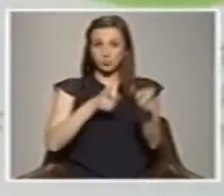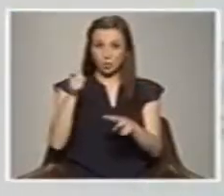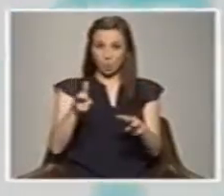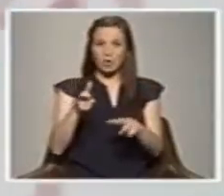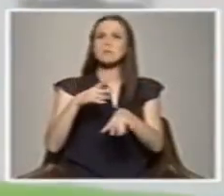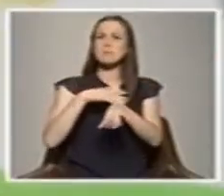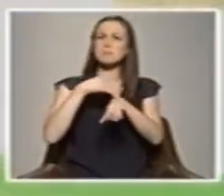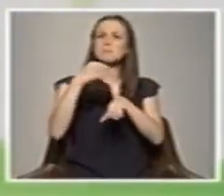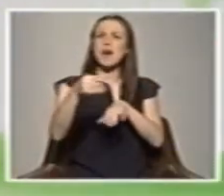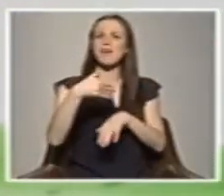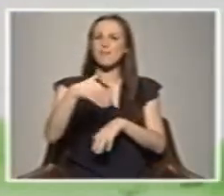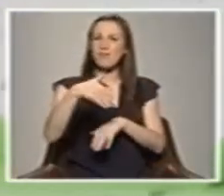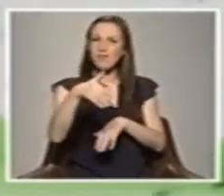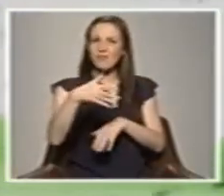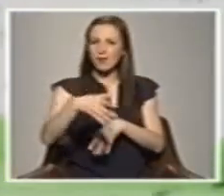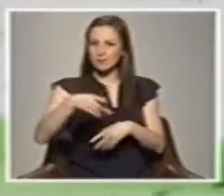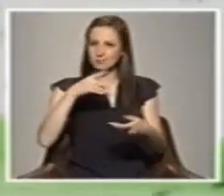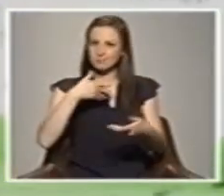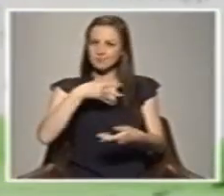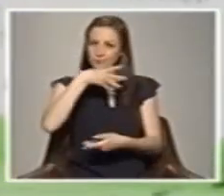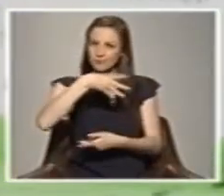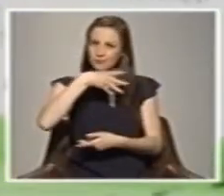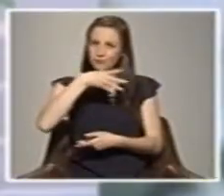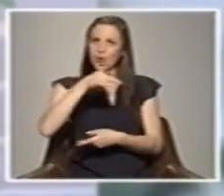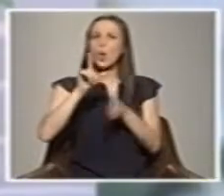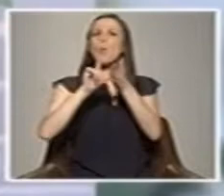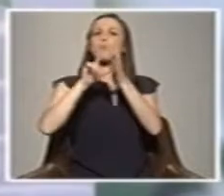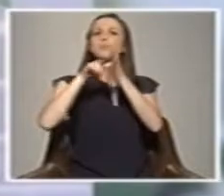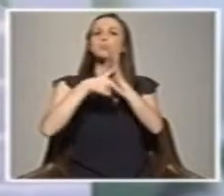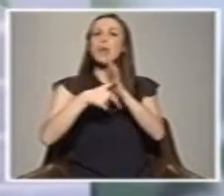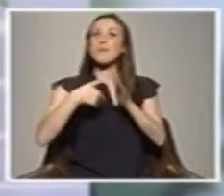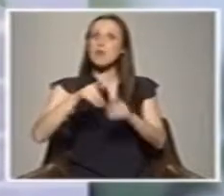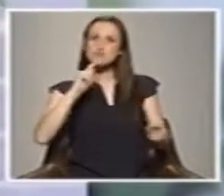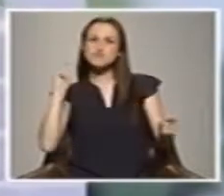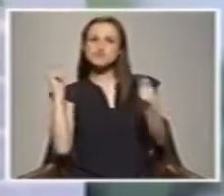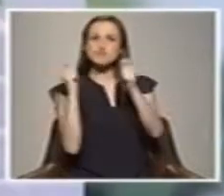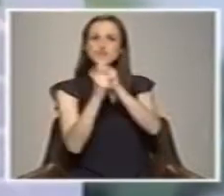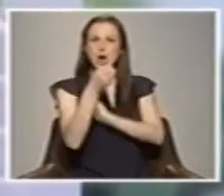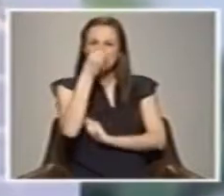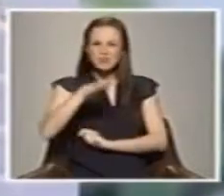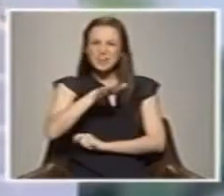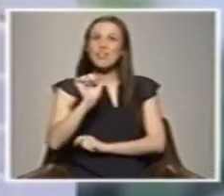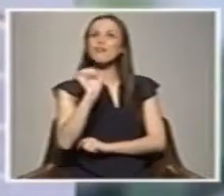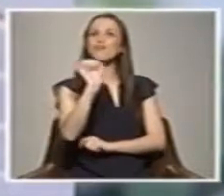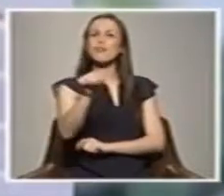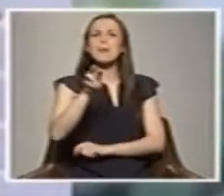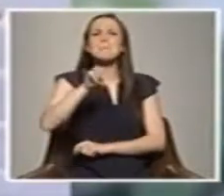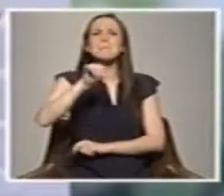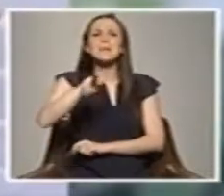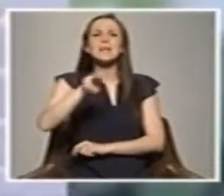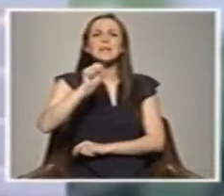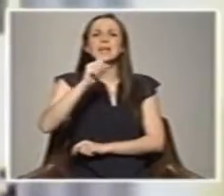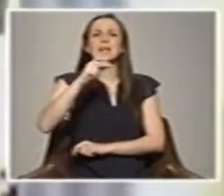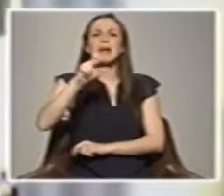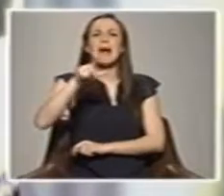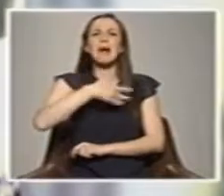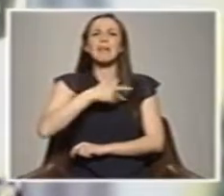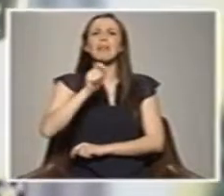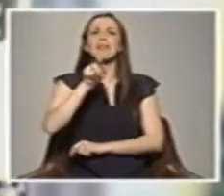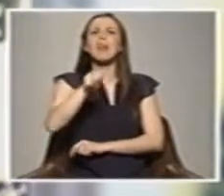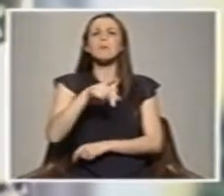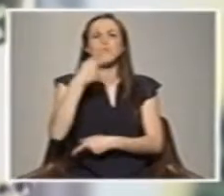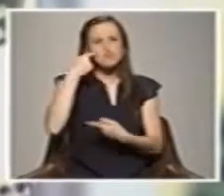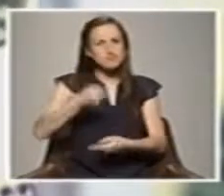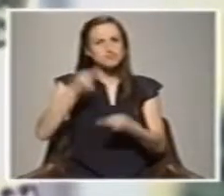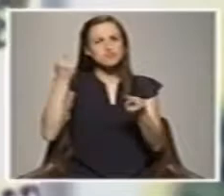à frente partilhamos consigo um projeto capaz de revolucionar o seu jardim. Chama-se Mini Garden e vem provar que a